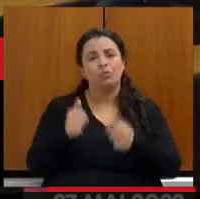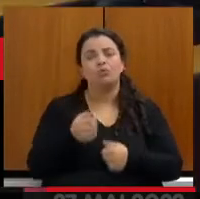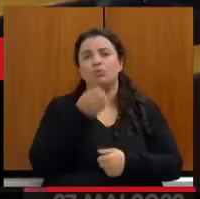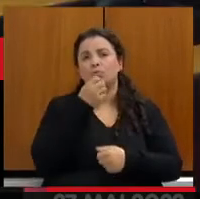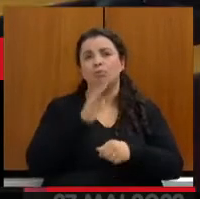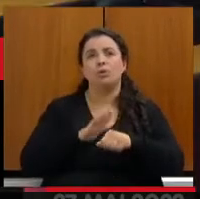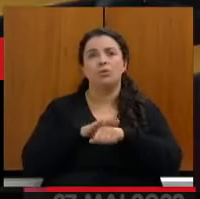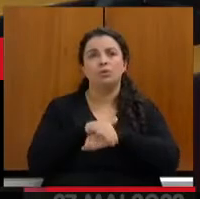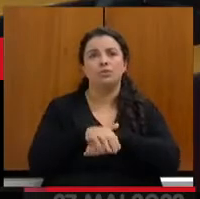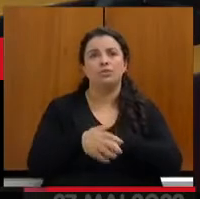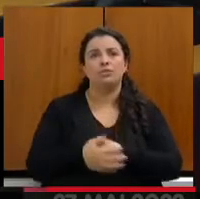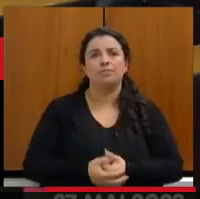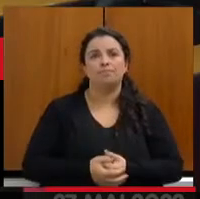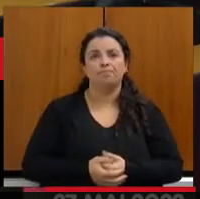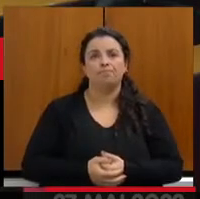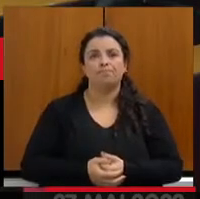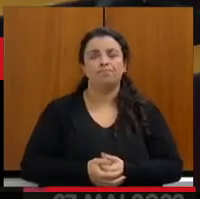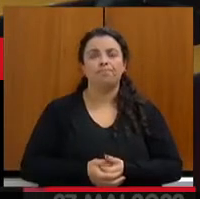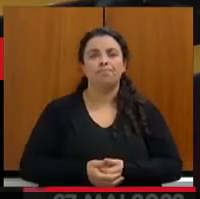noite